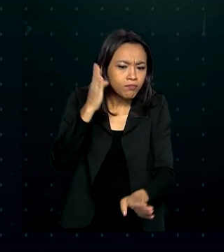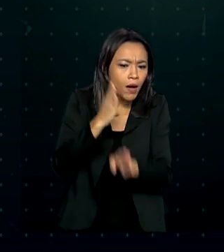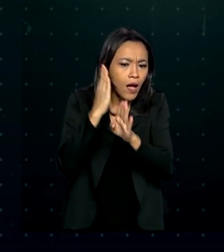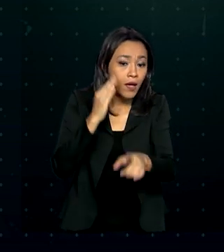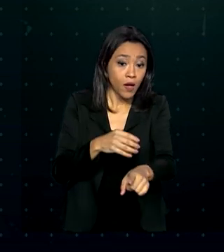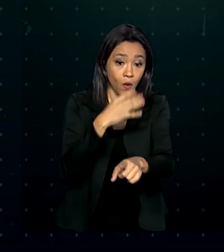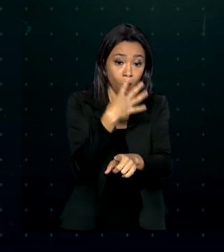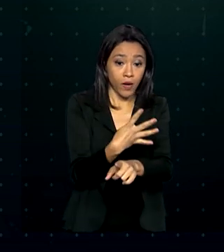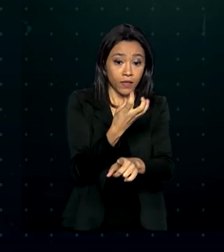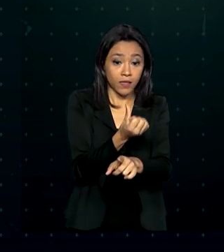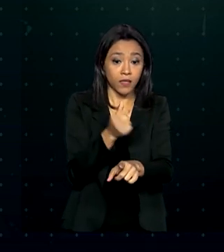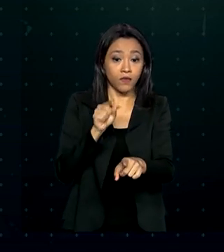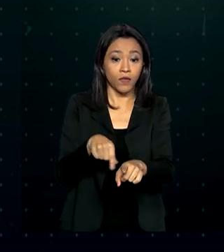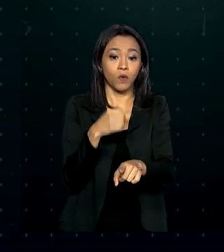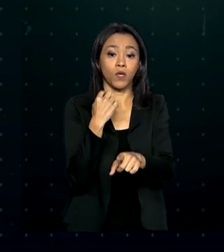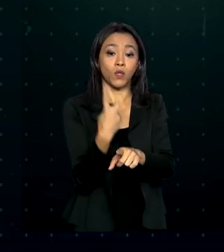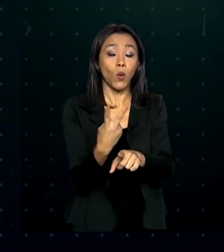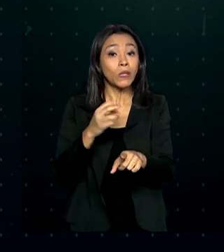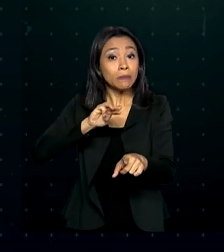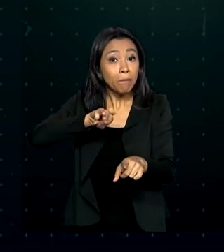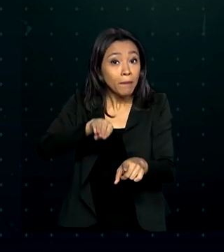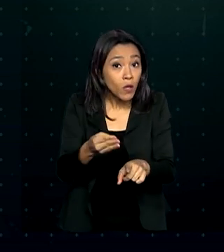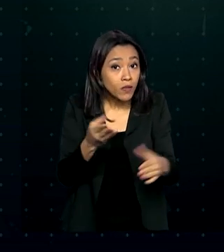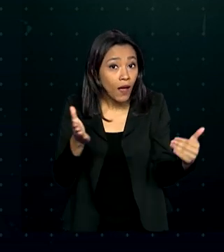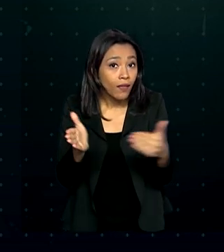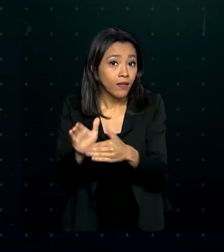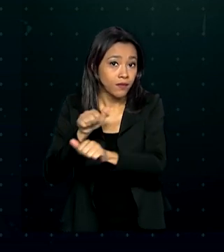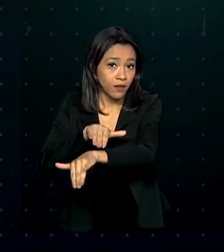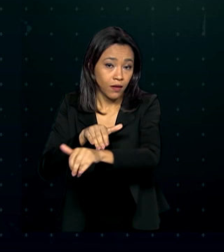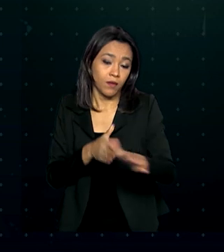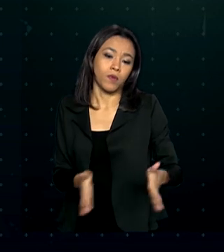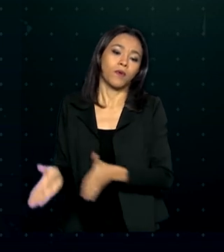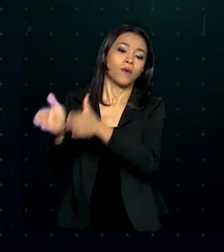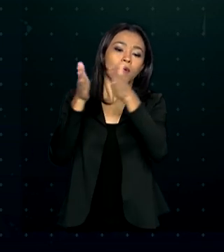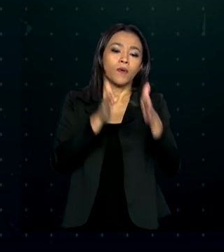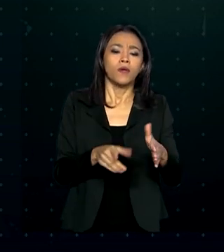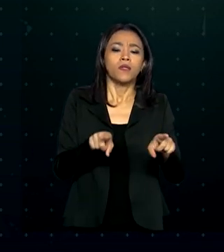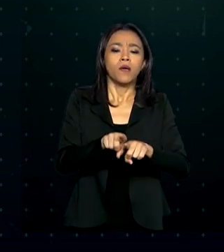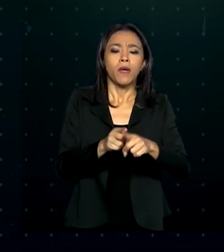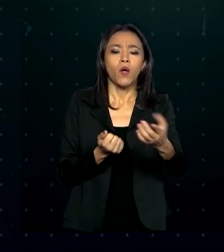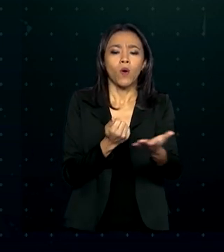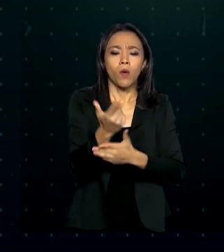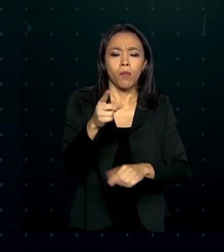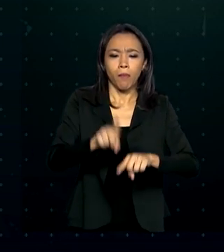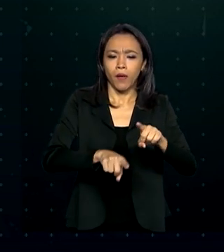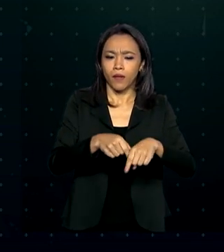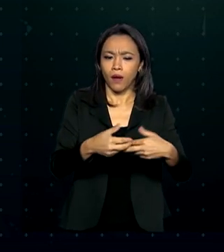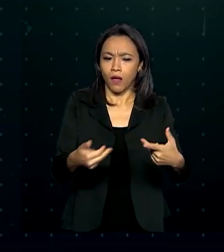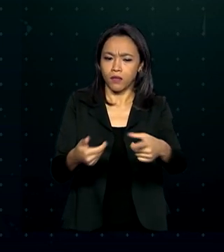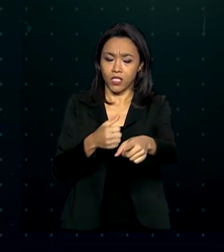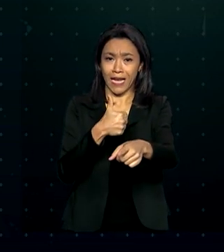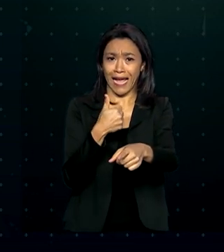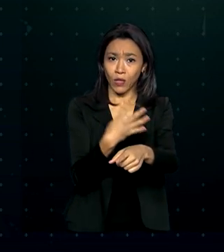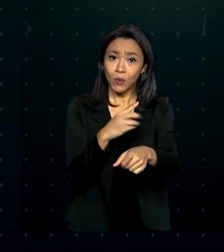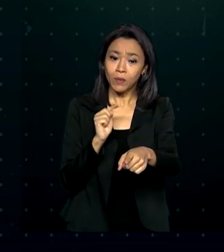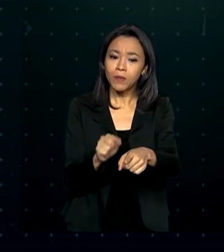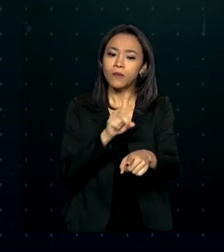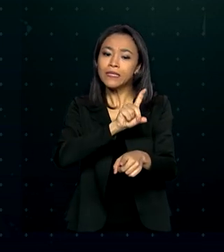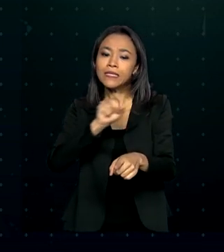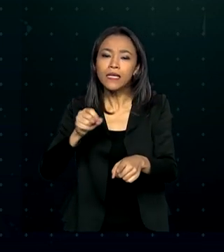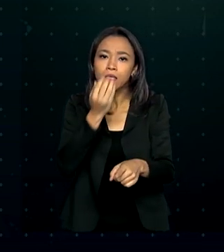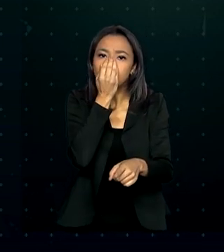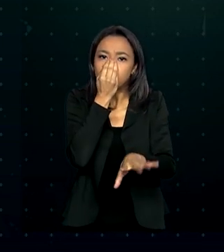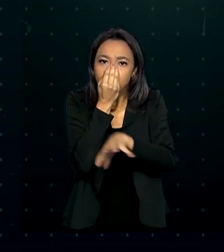R$ 46,2 milhões até setembro. Aquisição de 14.100 respiradores produzidos pela